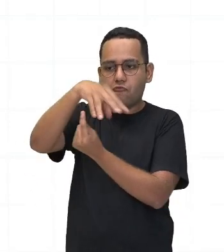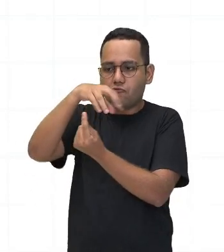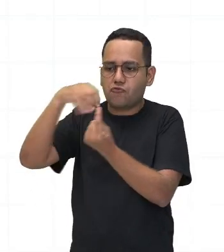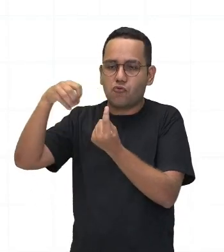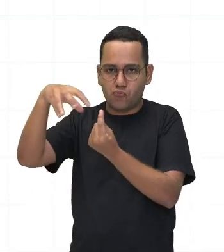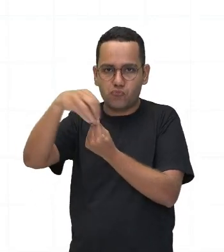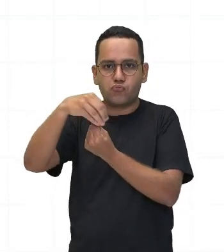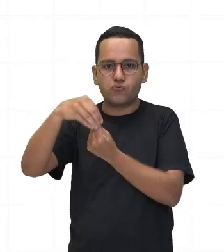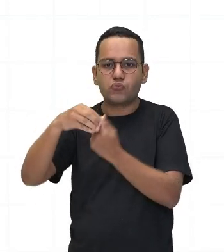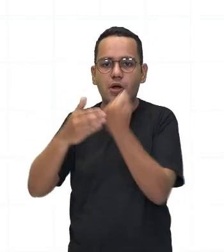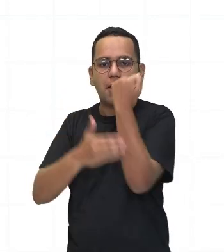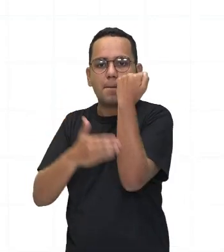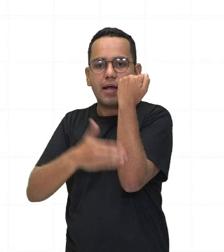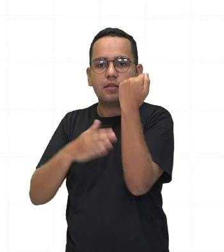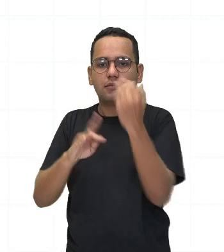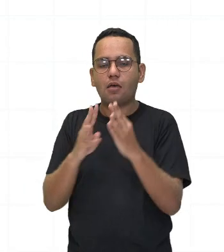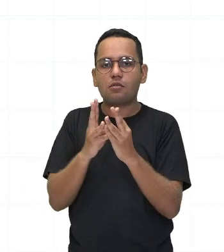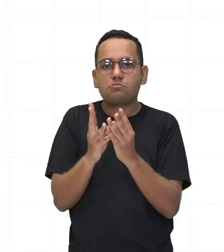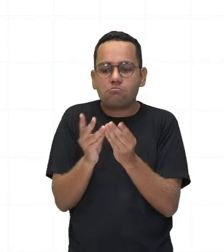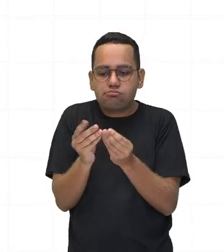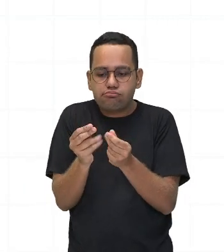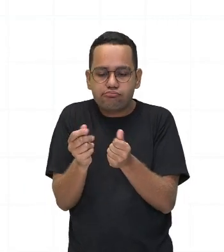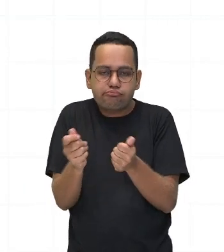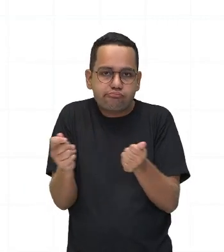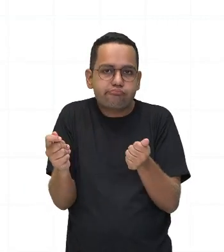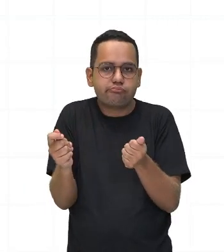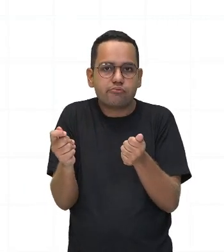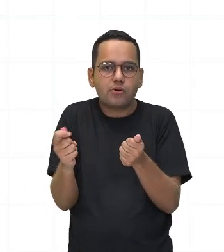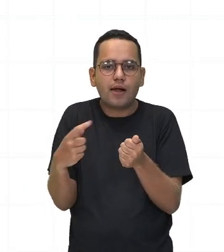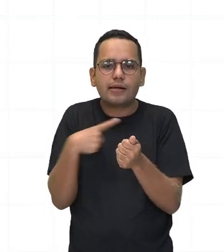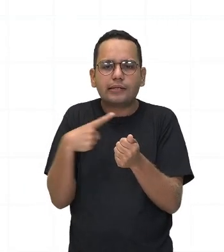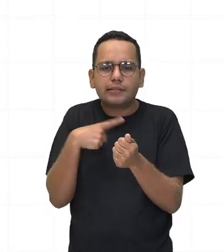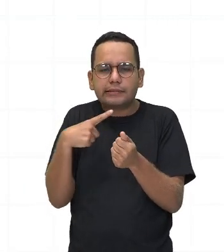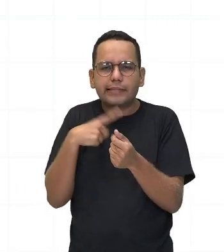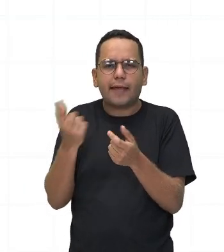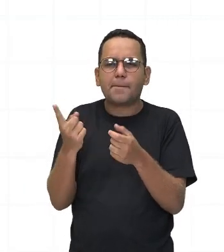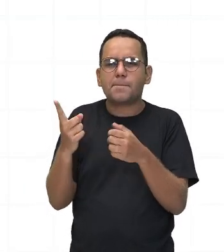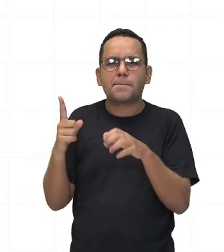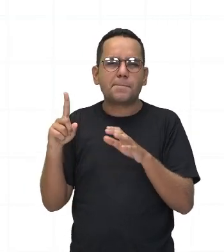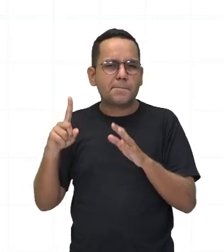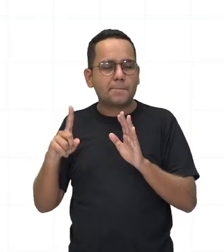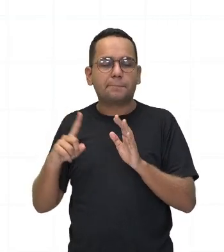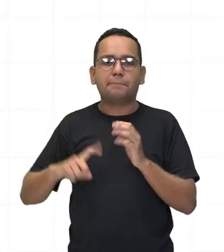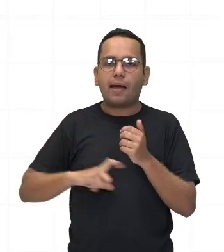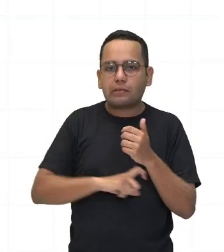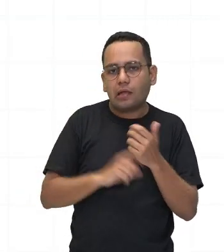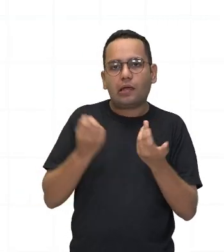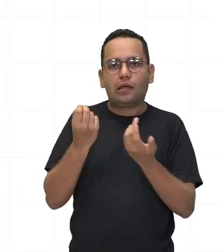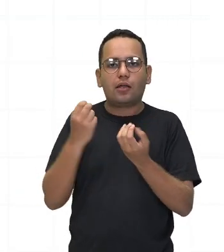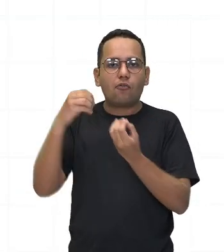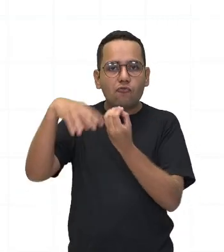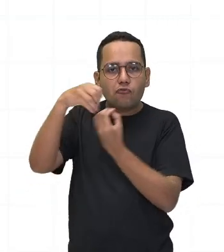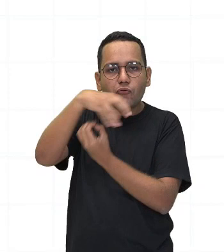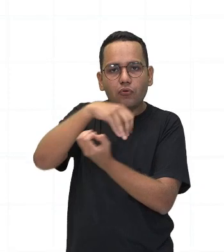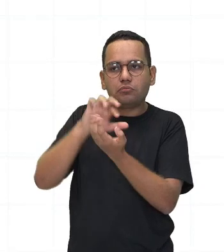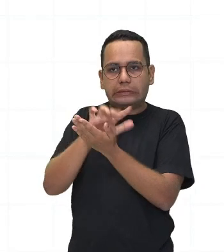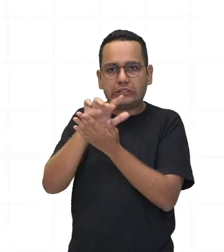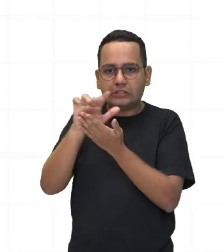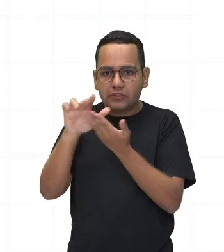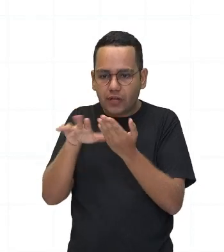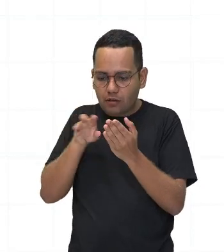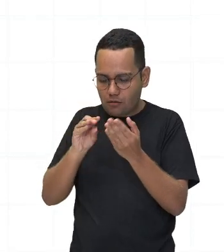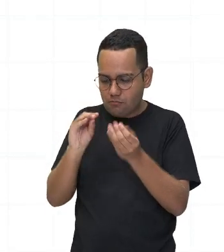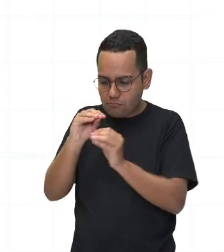está decompondo, tá? Micro-organismos ali, como bactérias e fungos, nesse caso estamos vendo os fungos, eles